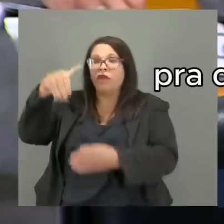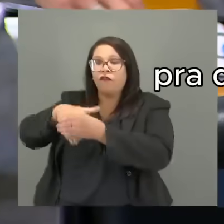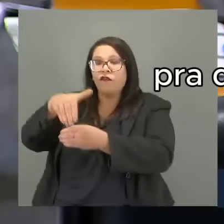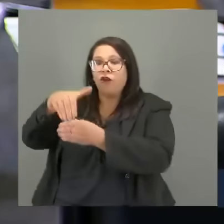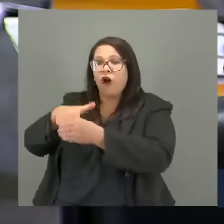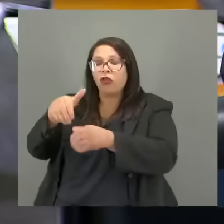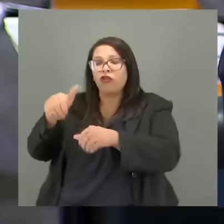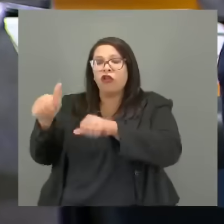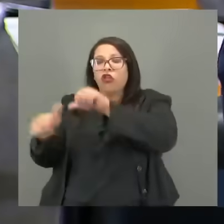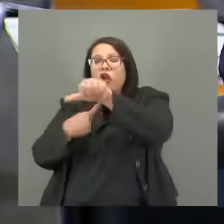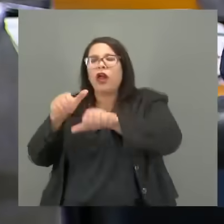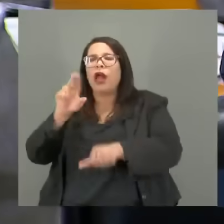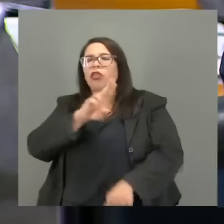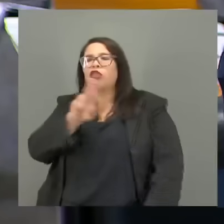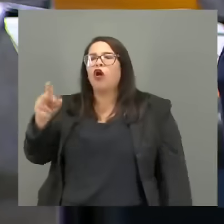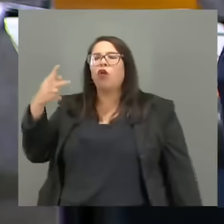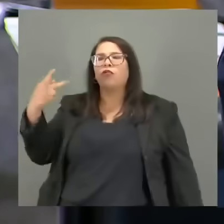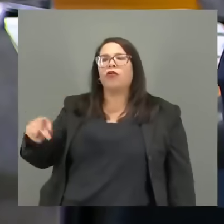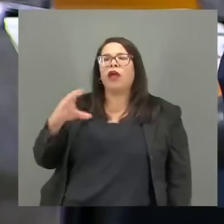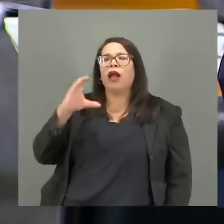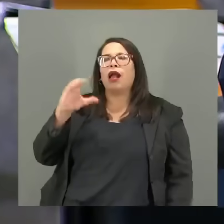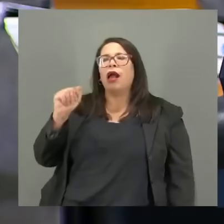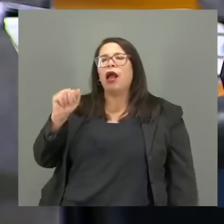Carlos Viana, porque ele assinou.